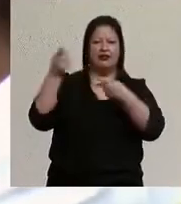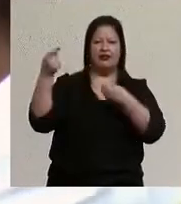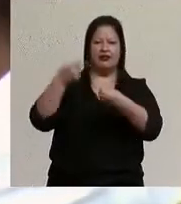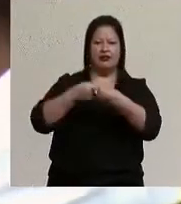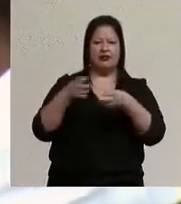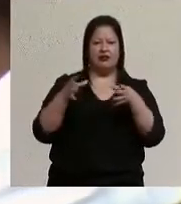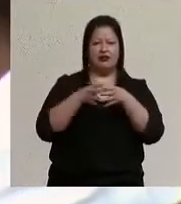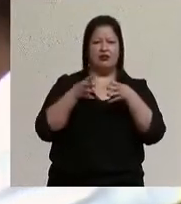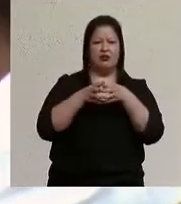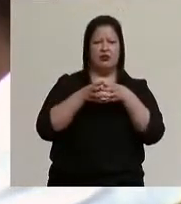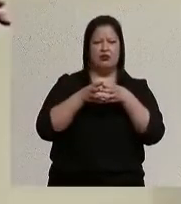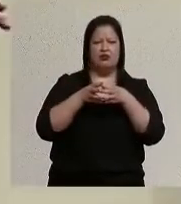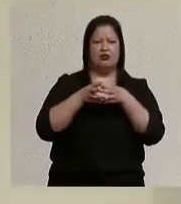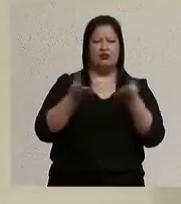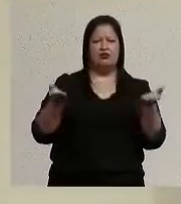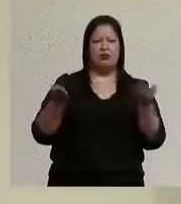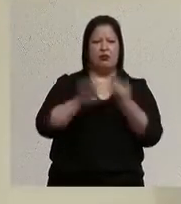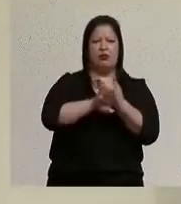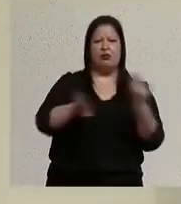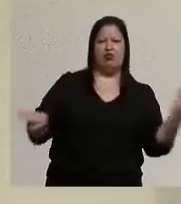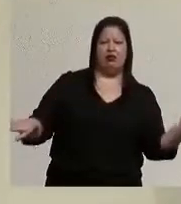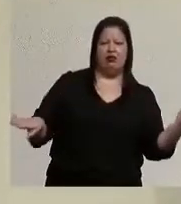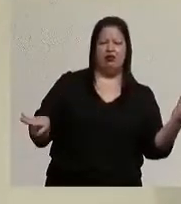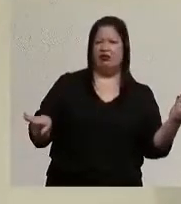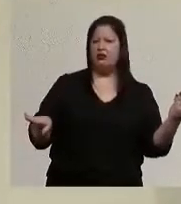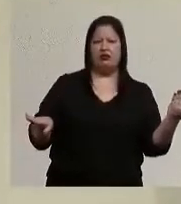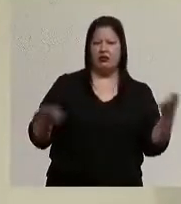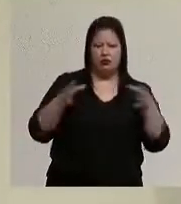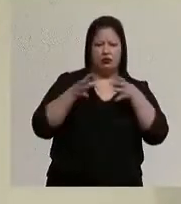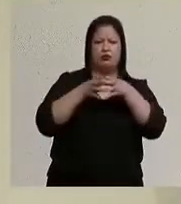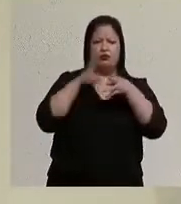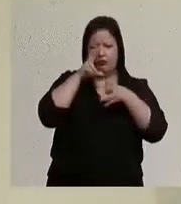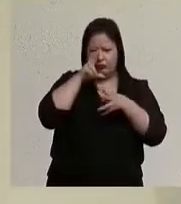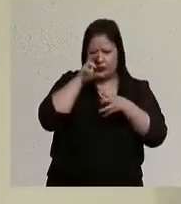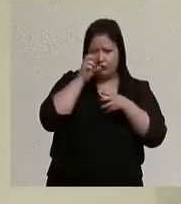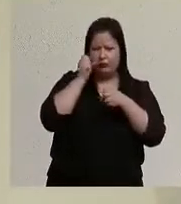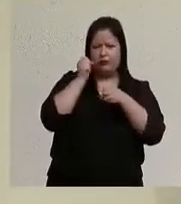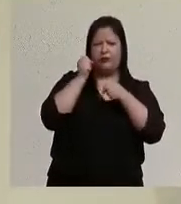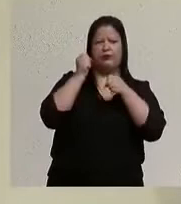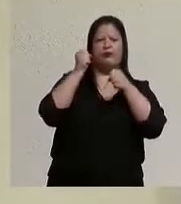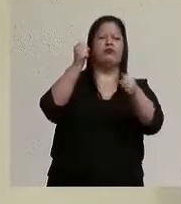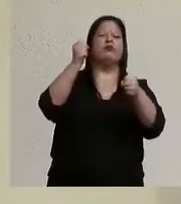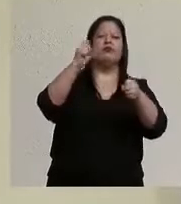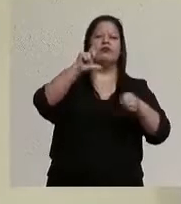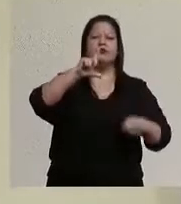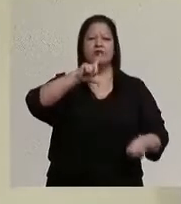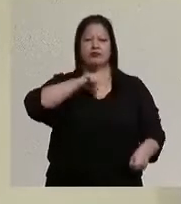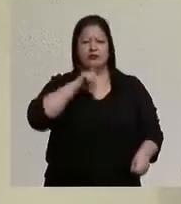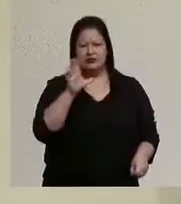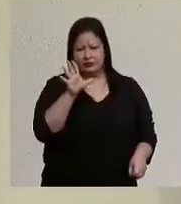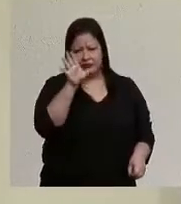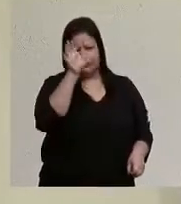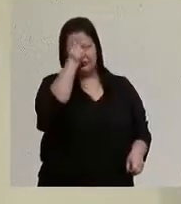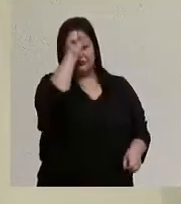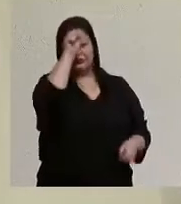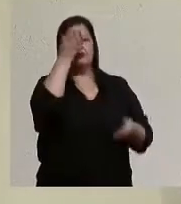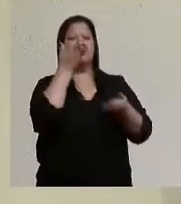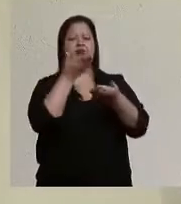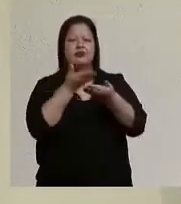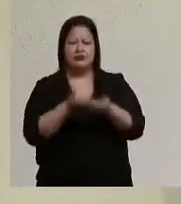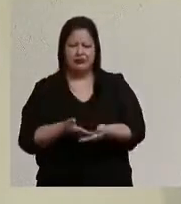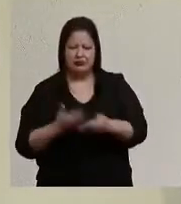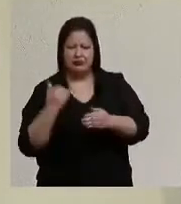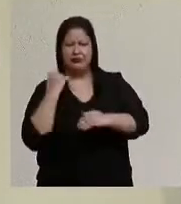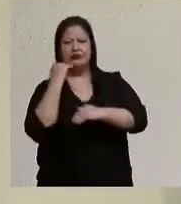dizendo que o grupo tá achado é só especulação o grupo tá consolidado e a gente aprende em cima das derrotas